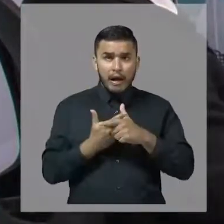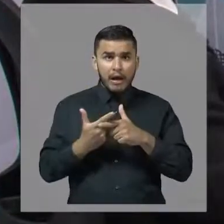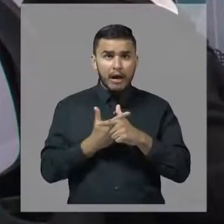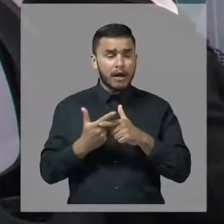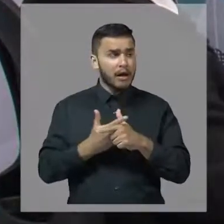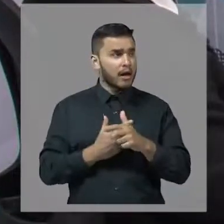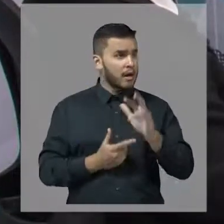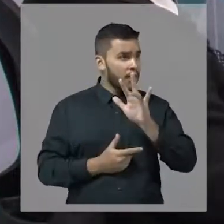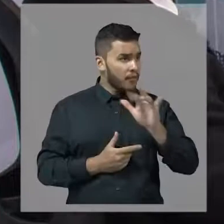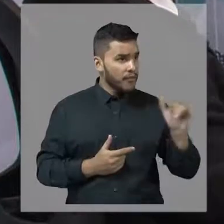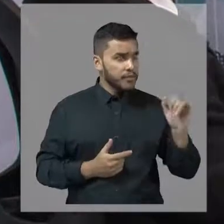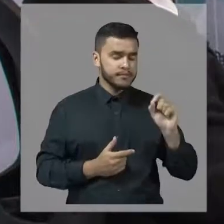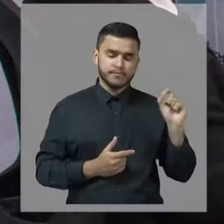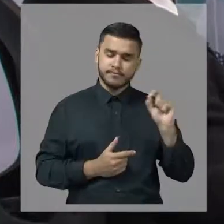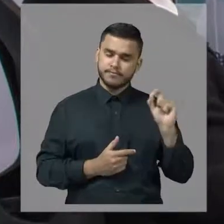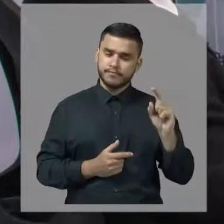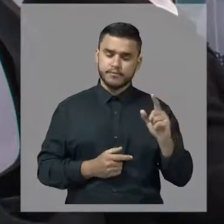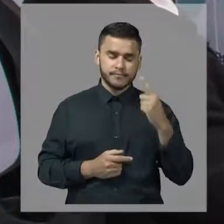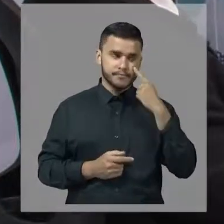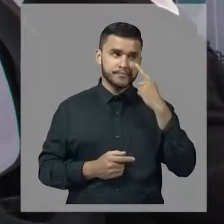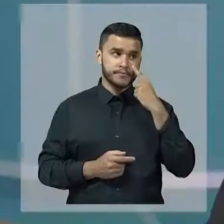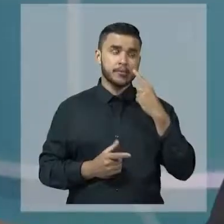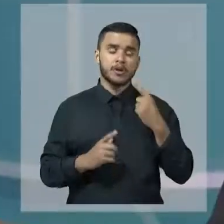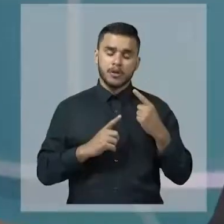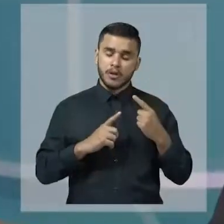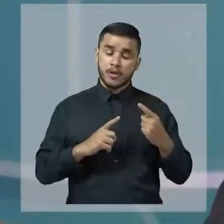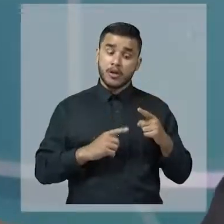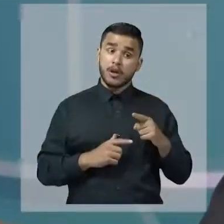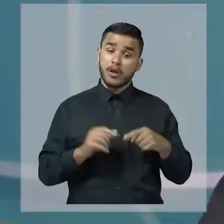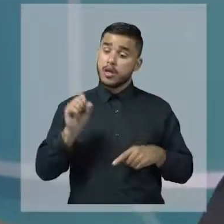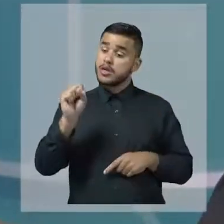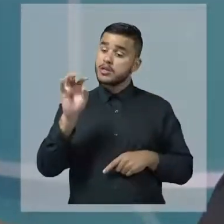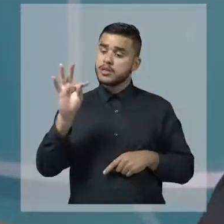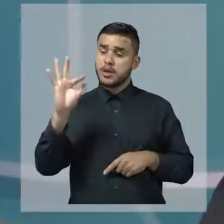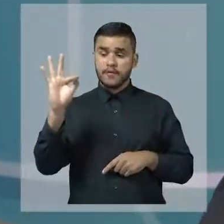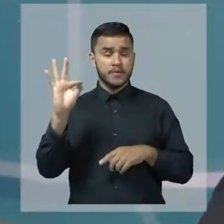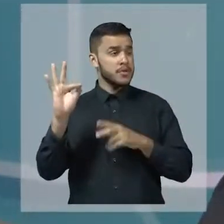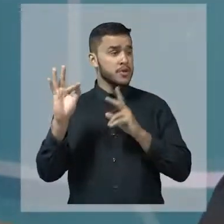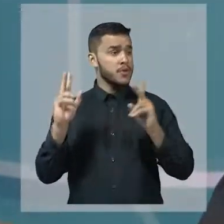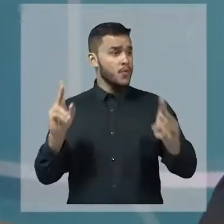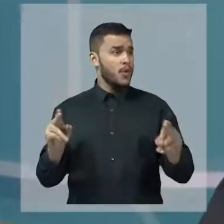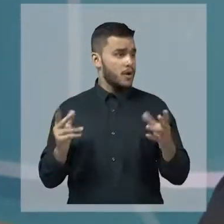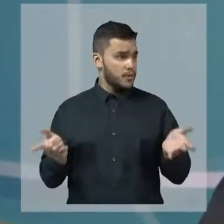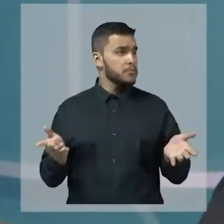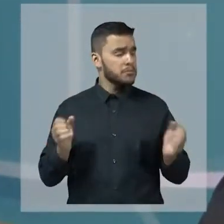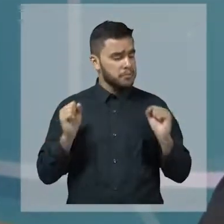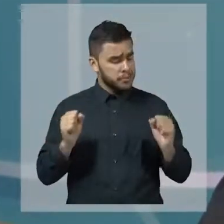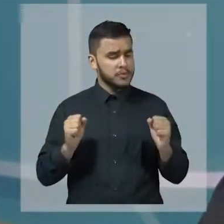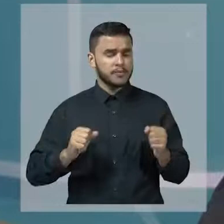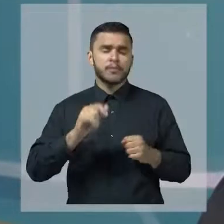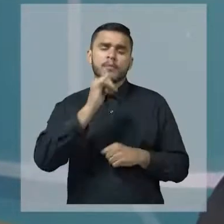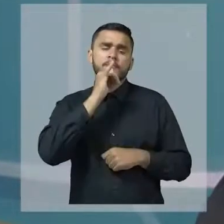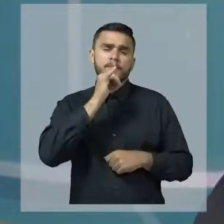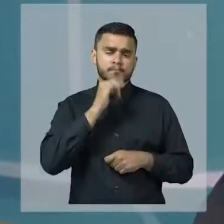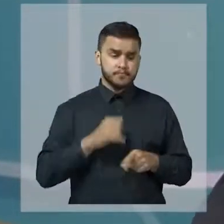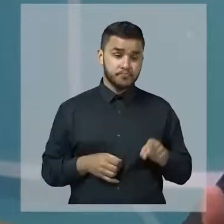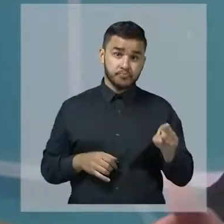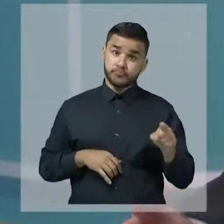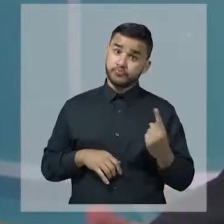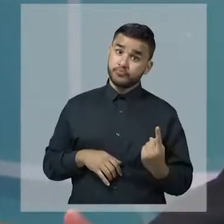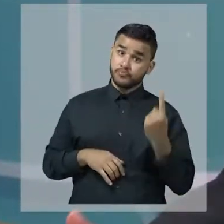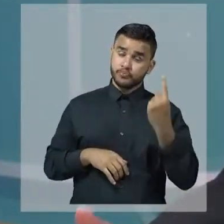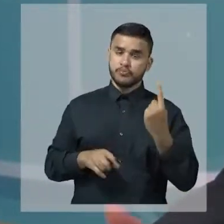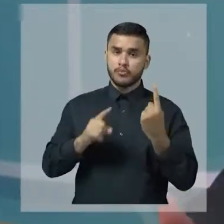No Supremo também as decisões são colegiadas. E as decisões tomadas pelos juízes singulares